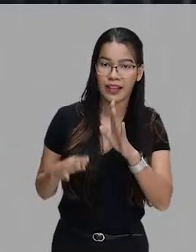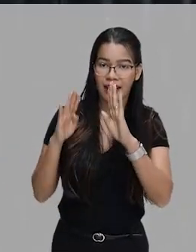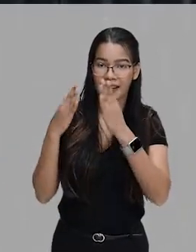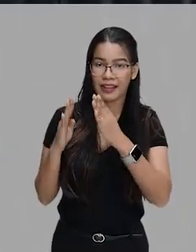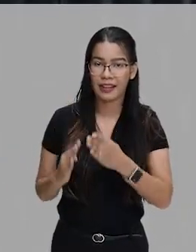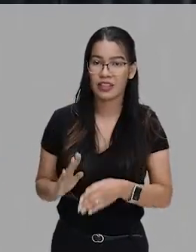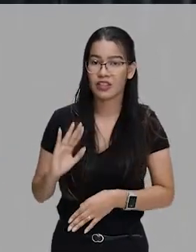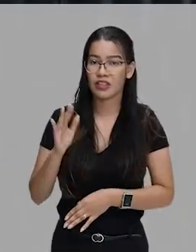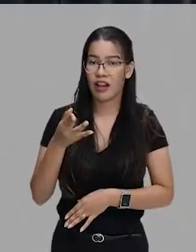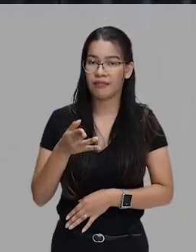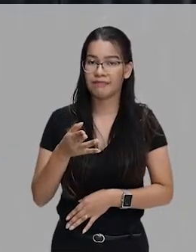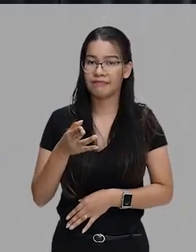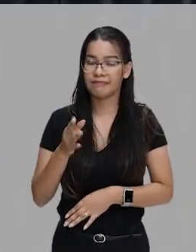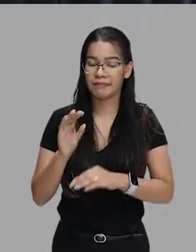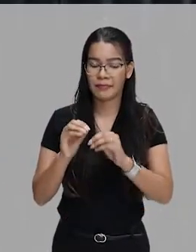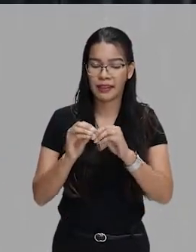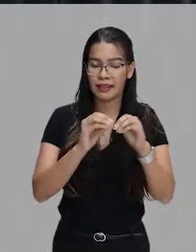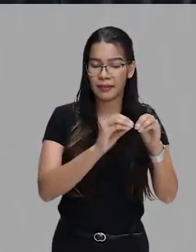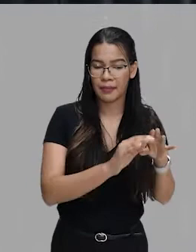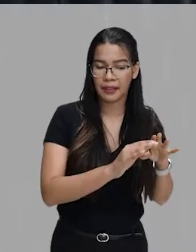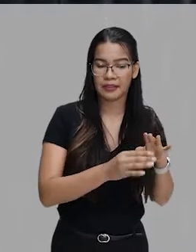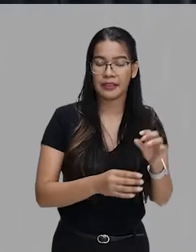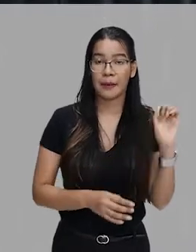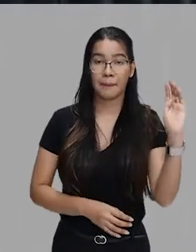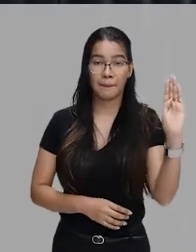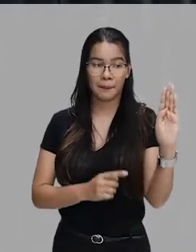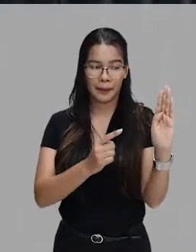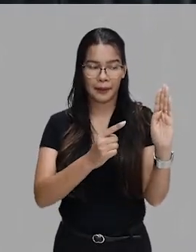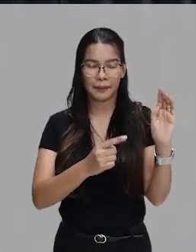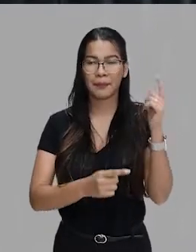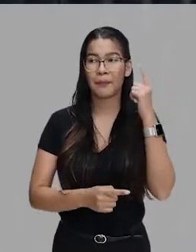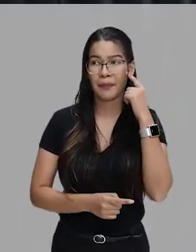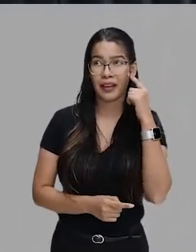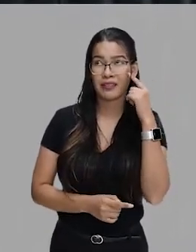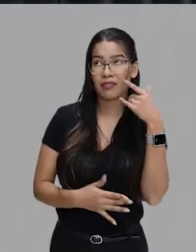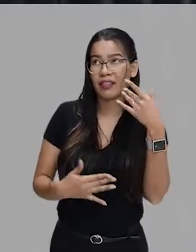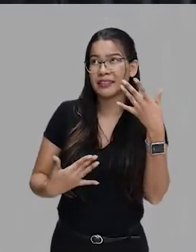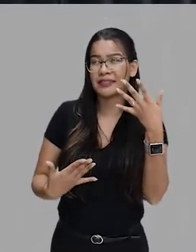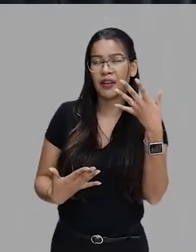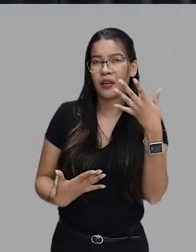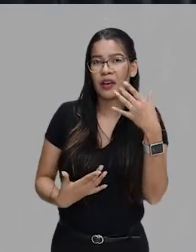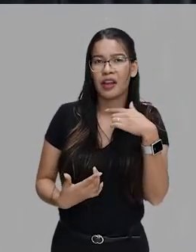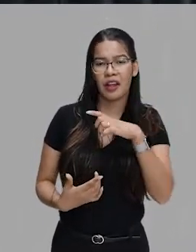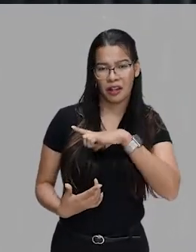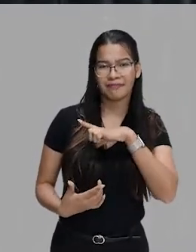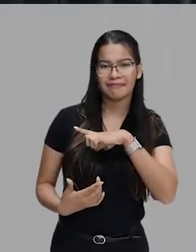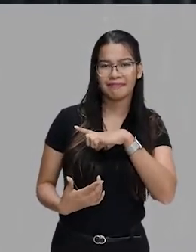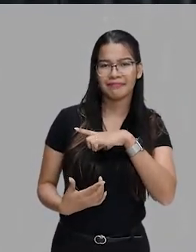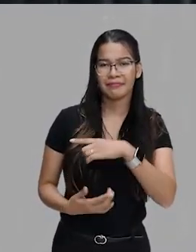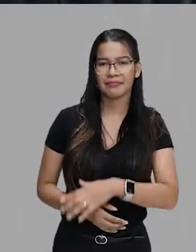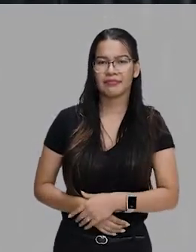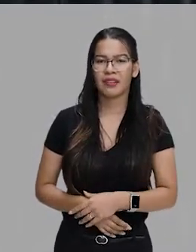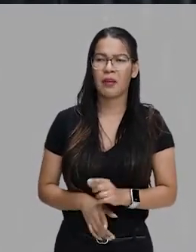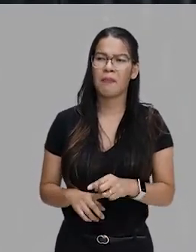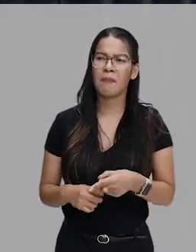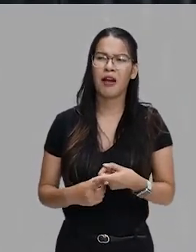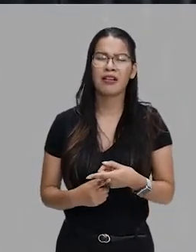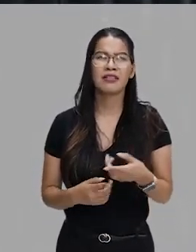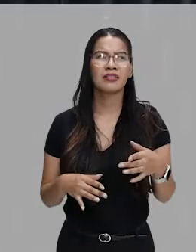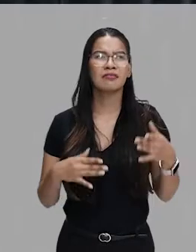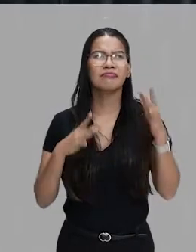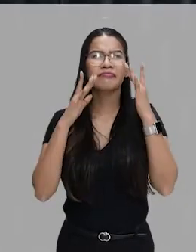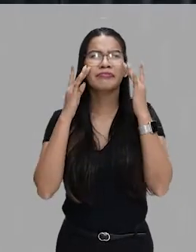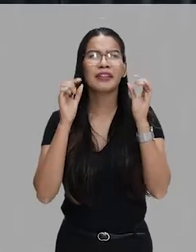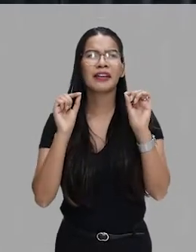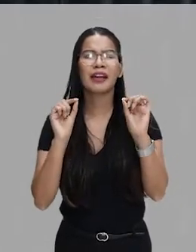caderno. Penso é uma oração, logo existo. Outra coisa, você pode dizer assim, mas quem pensa, pensa em alguma